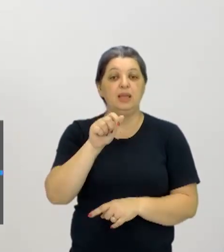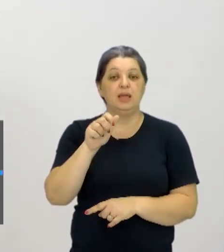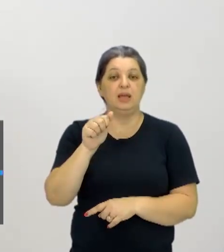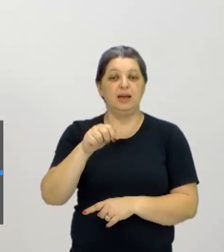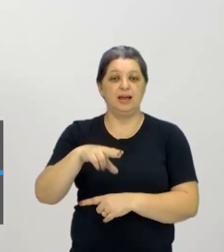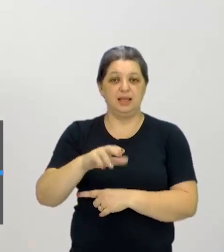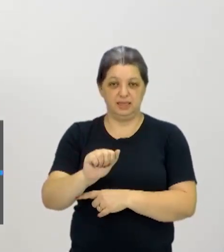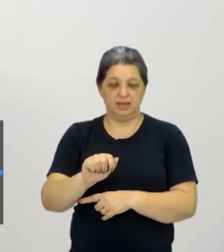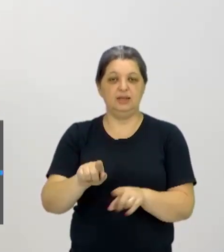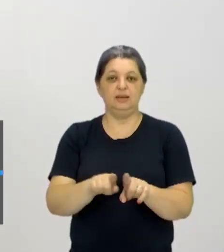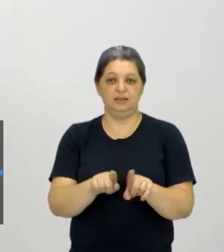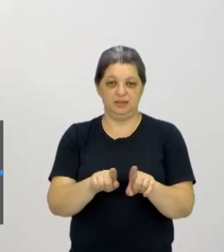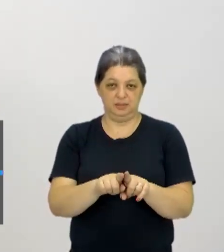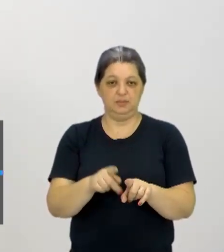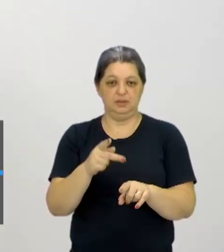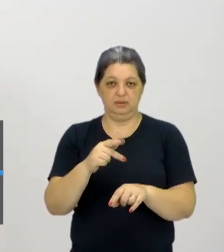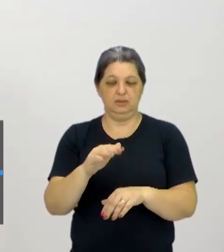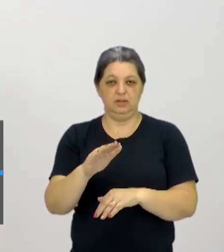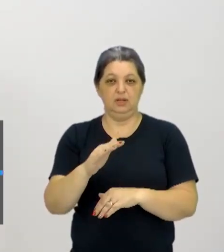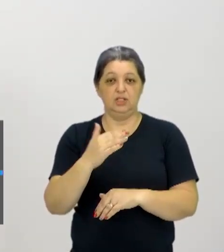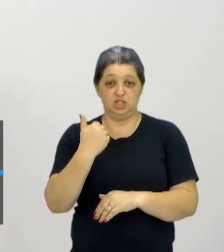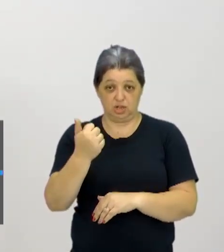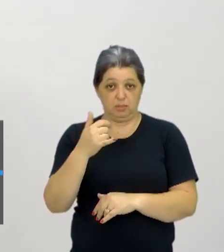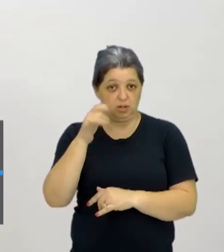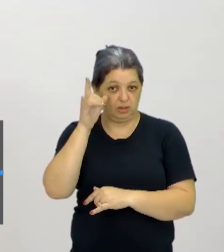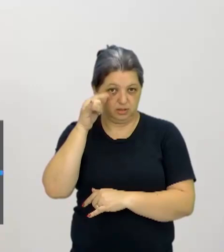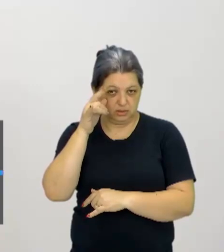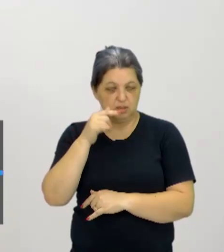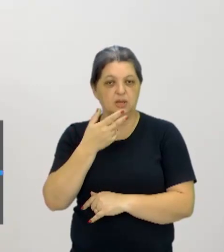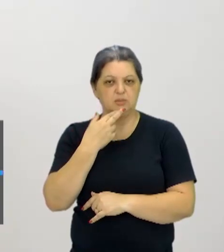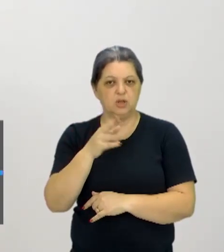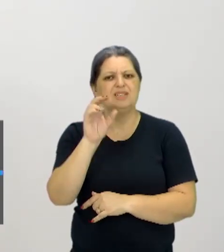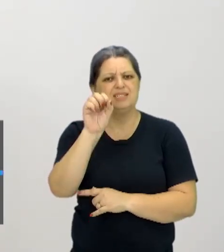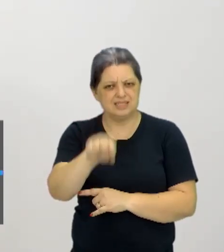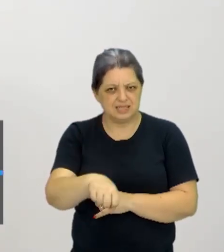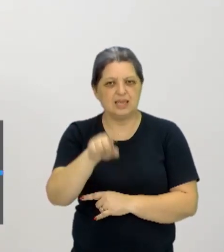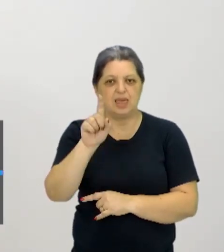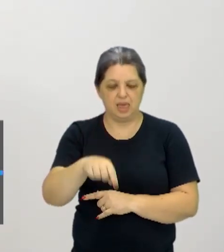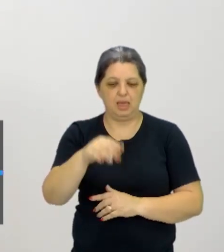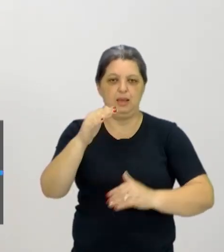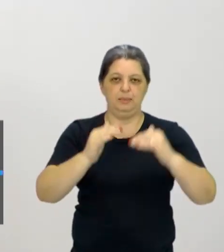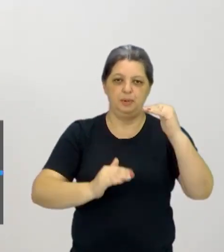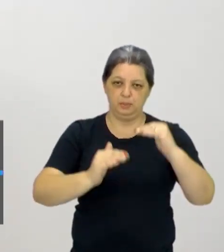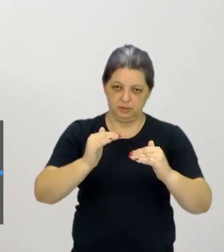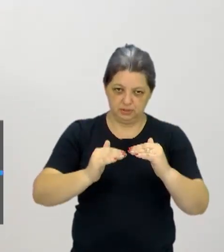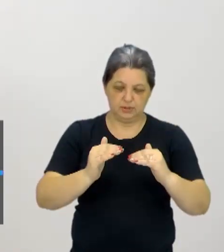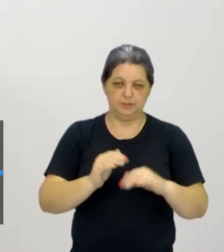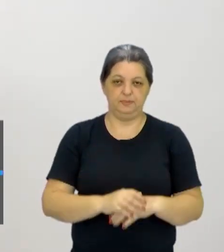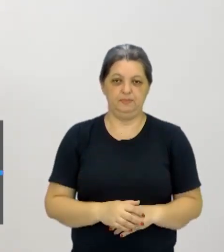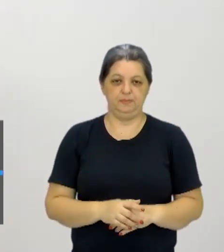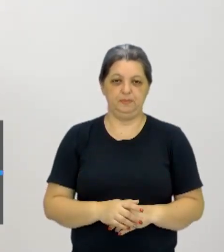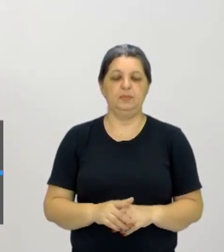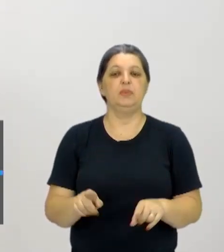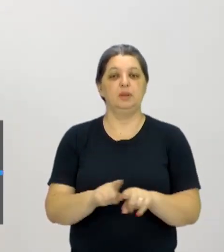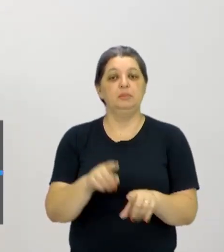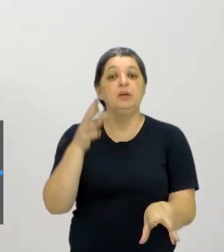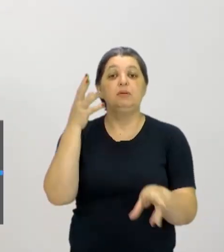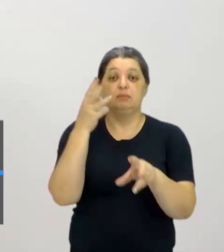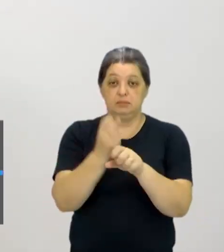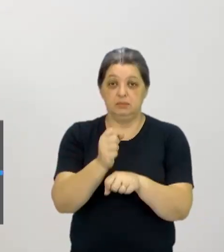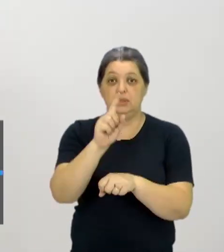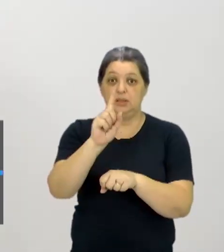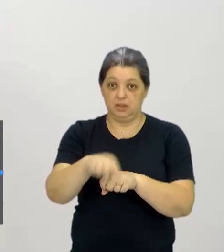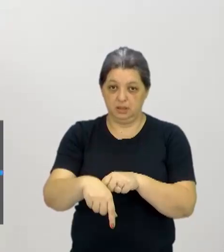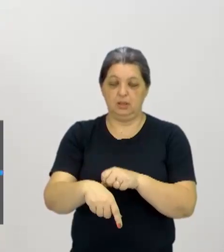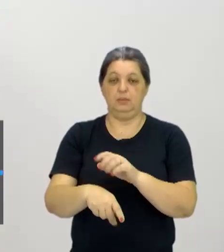Anália Maria também me chamou aqui no Instagram, ela está dizendo sim, é proporcional. Nós temos aqui a Monique Alves, fez a continha também, falou que são, porque